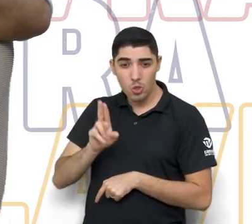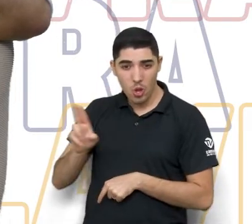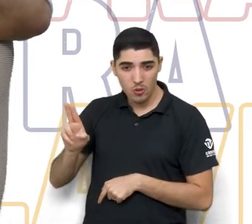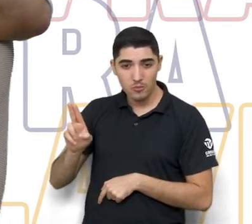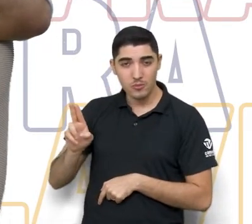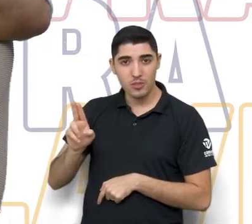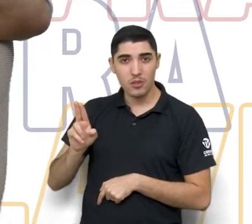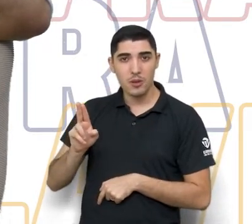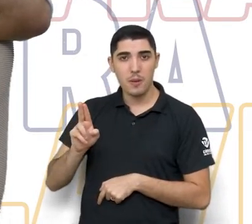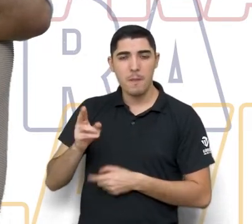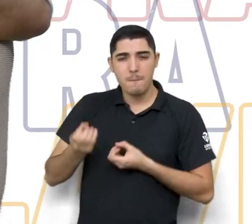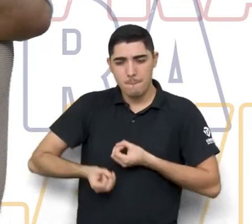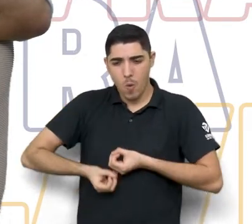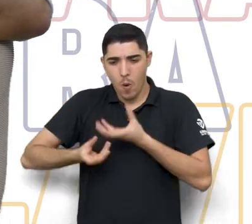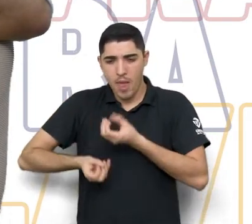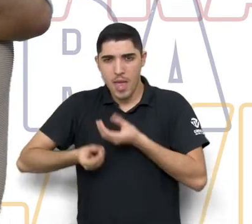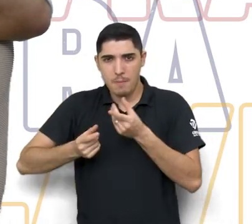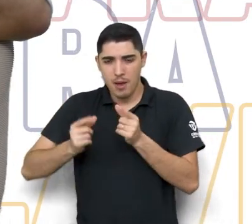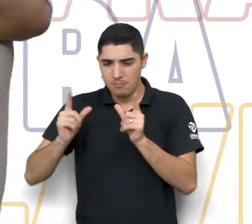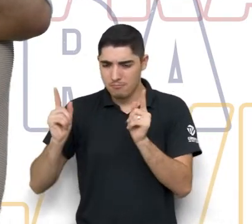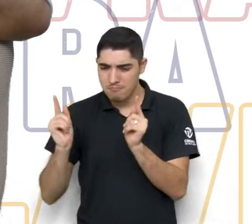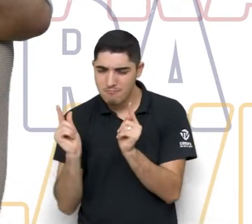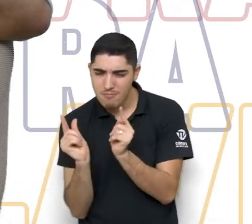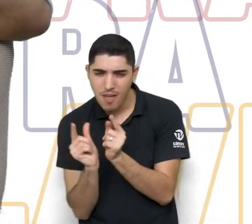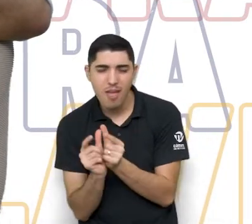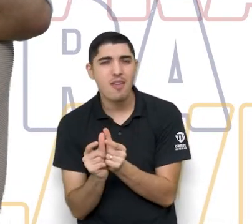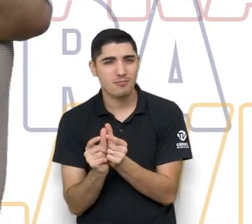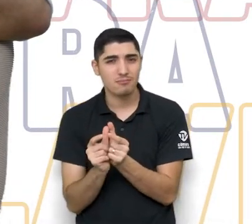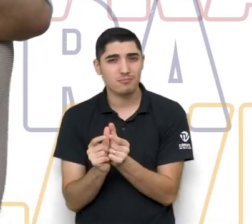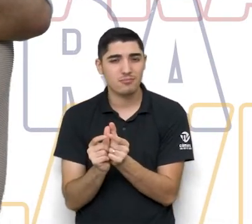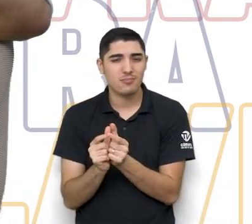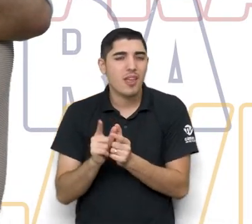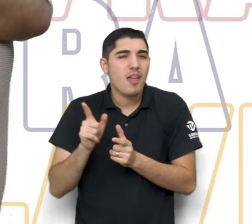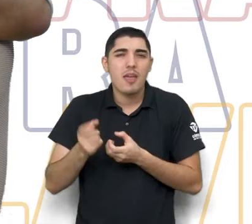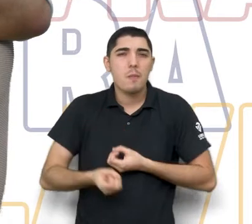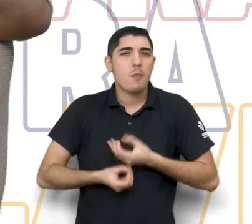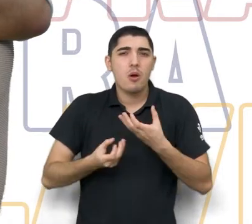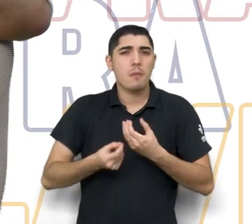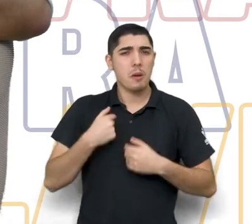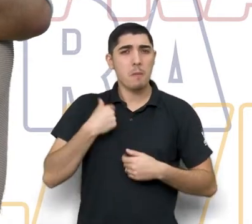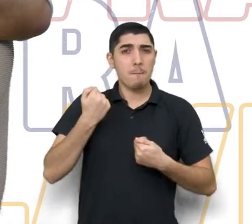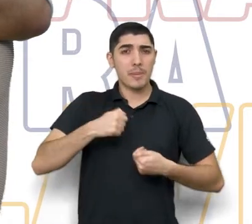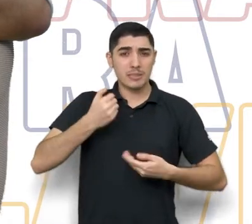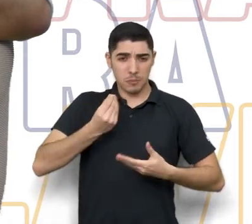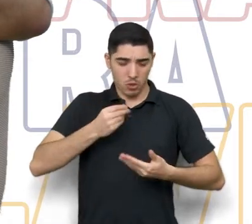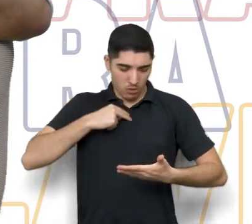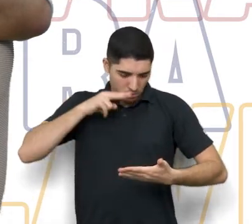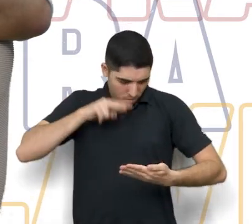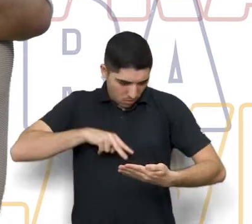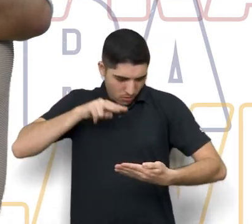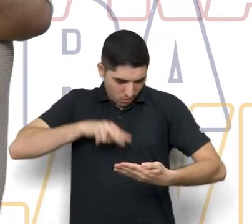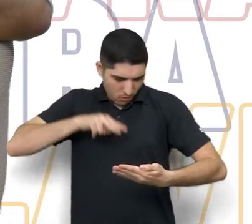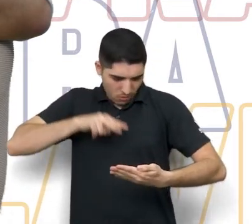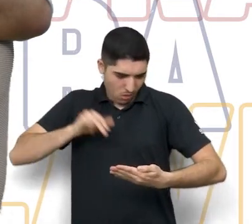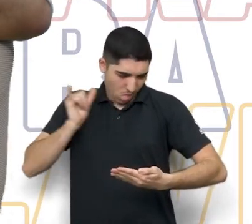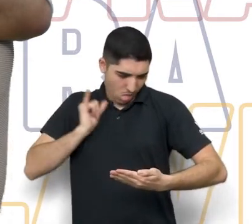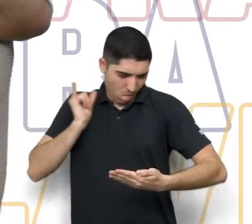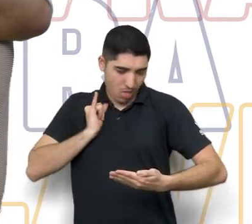Poemas microfísicos. São poemas assim, você não precisa de muito oxigênio para a leitura deles,